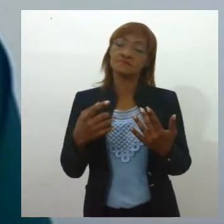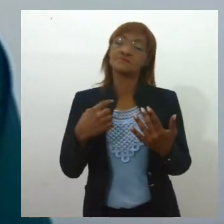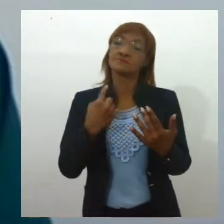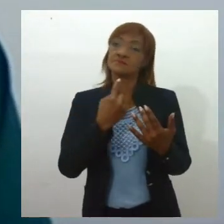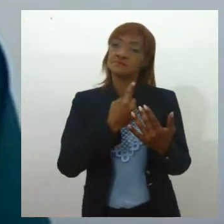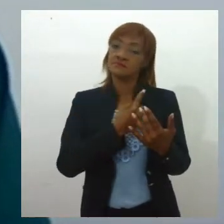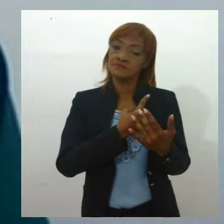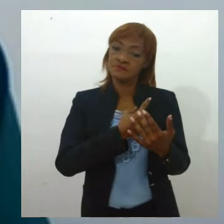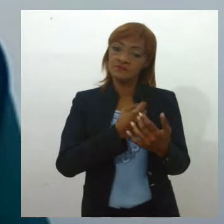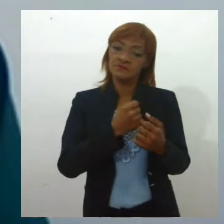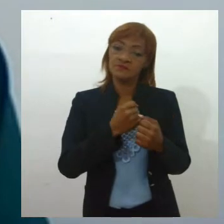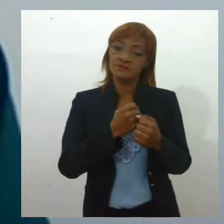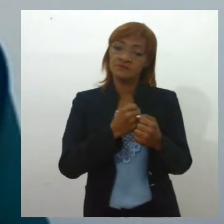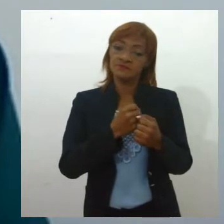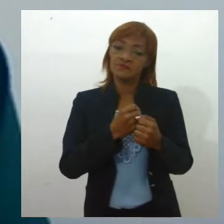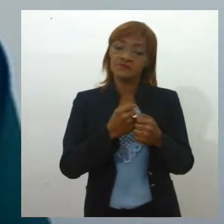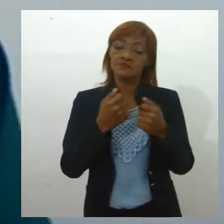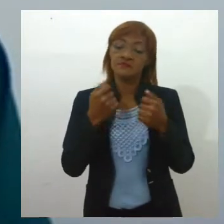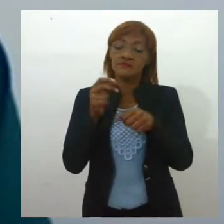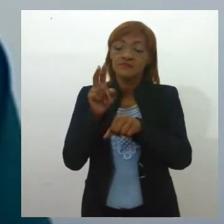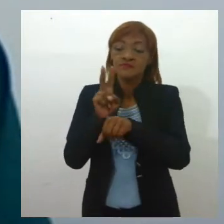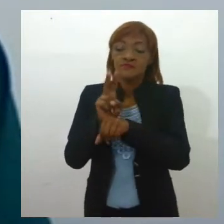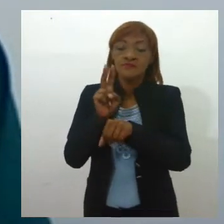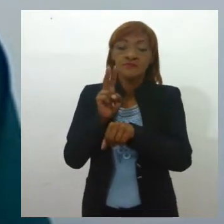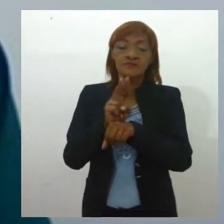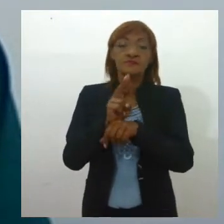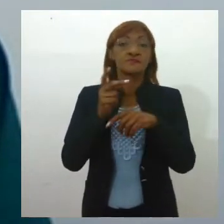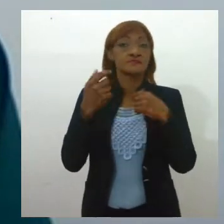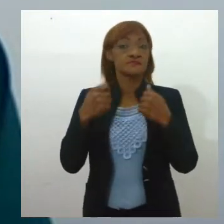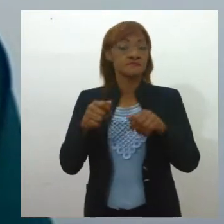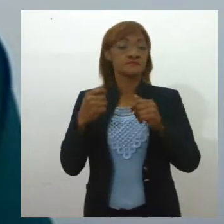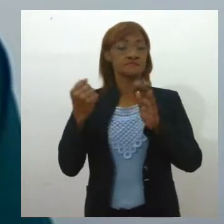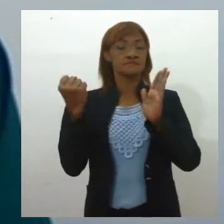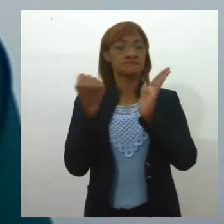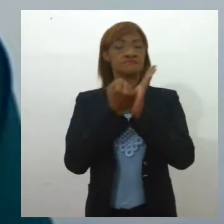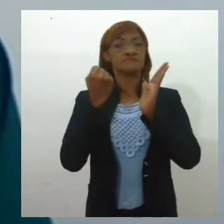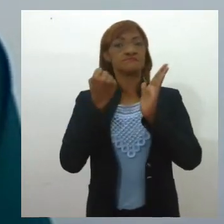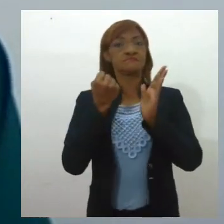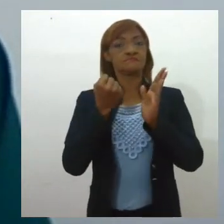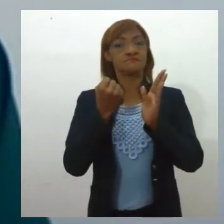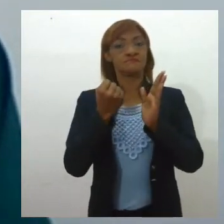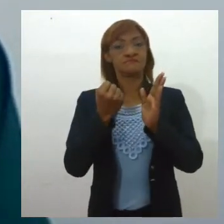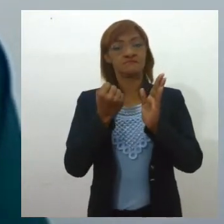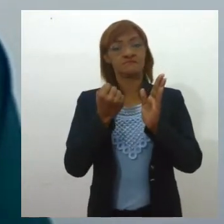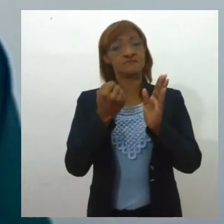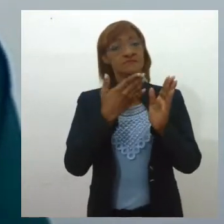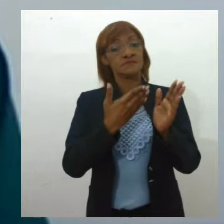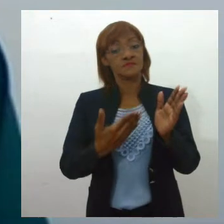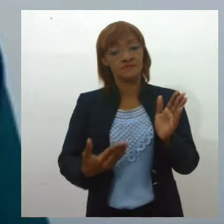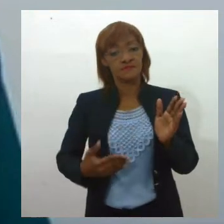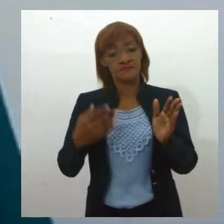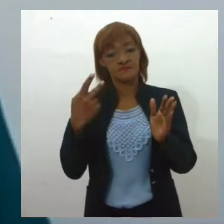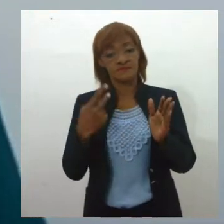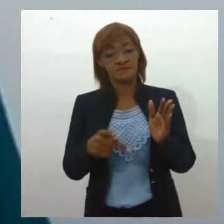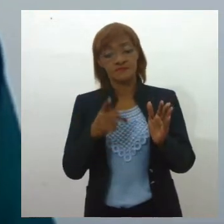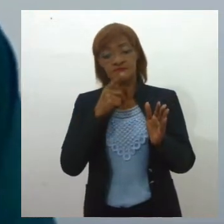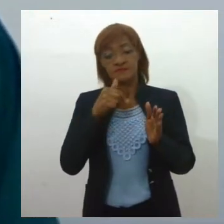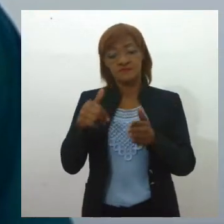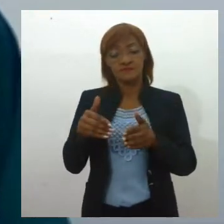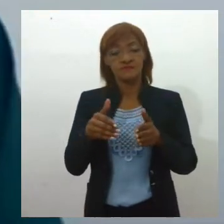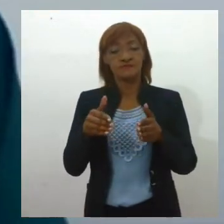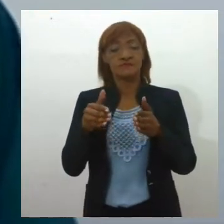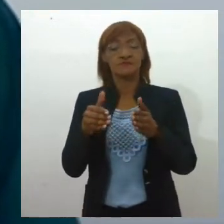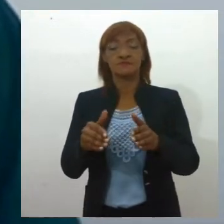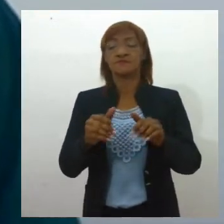cuidar desse patrimônio, considerar a água um grande patrimônio, a água de doce é essencial para nossas atividades